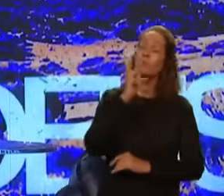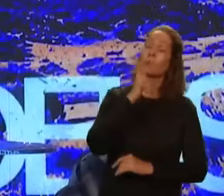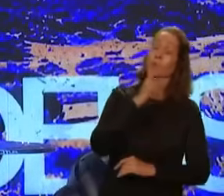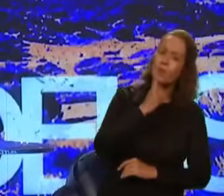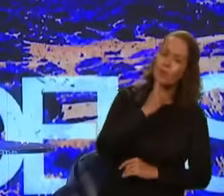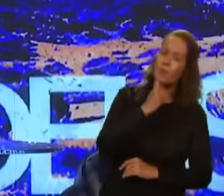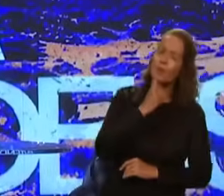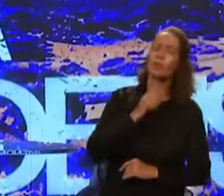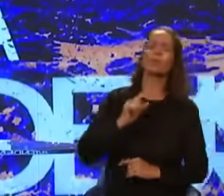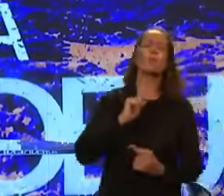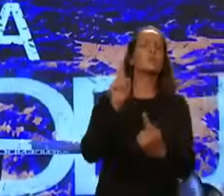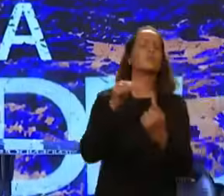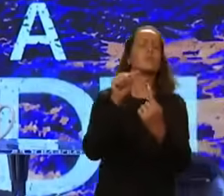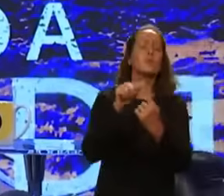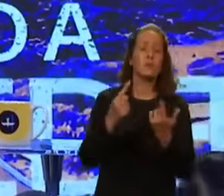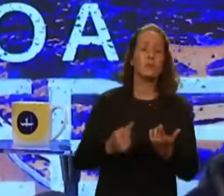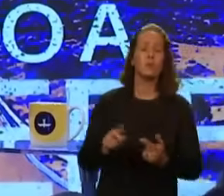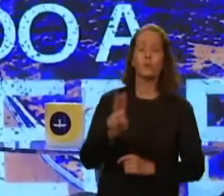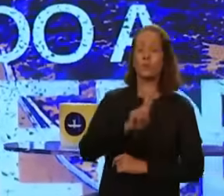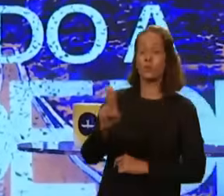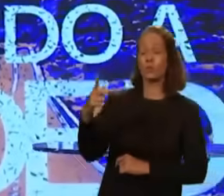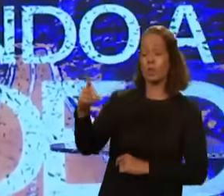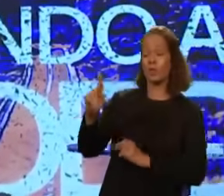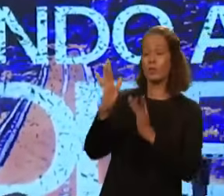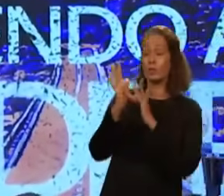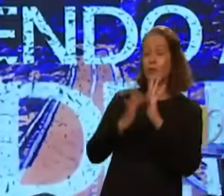dele seja glorificado.